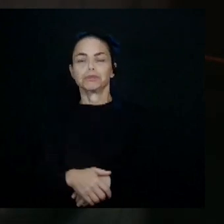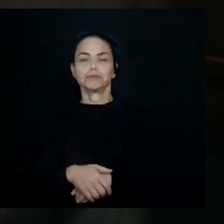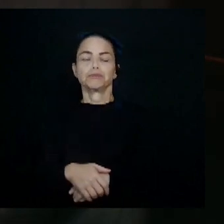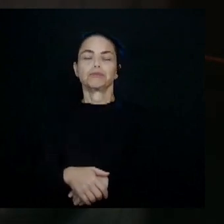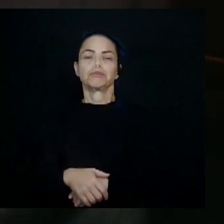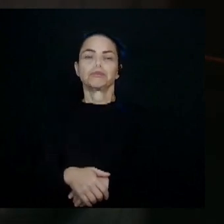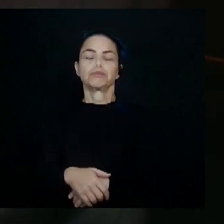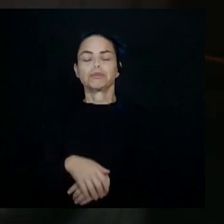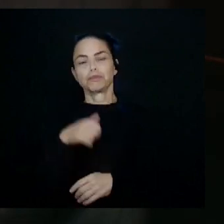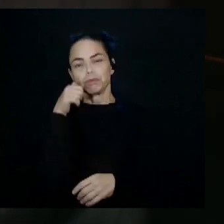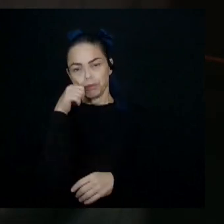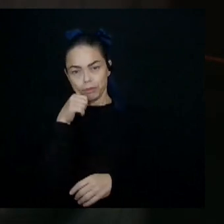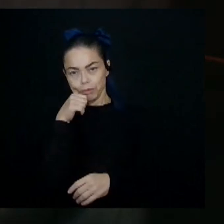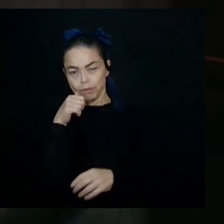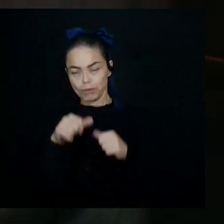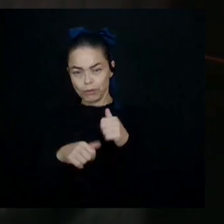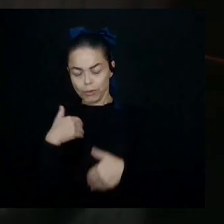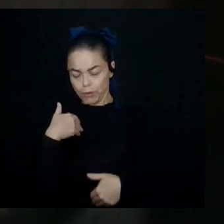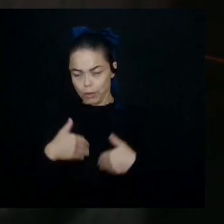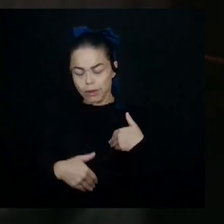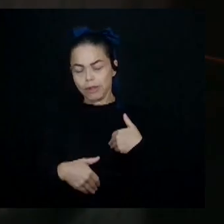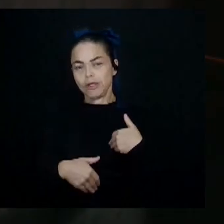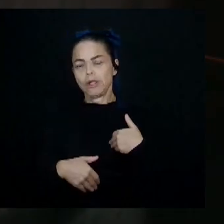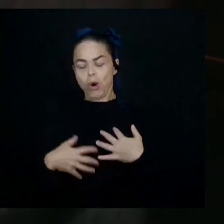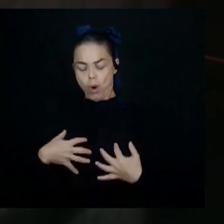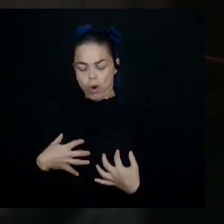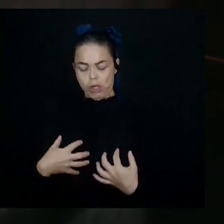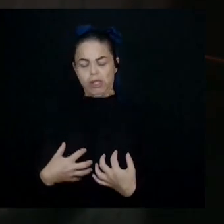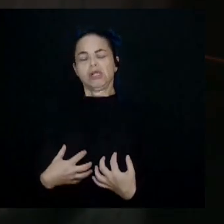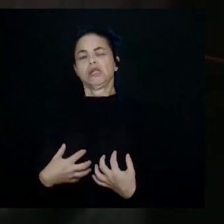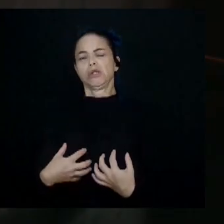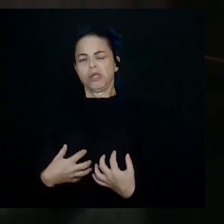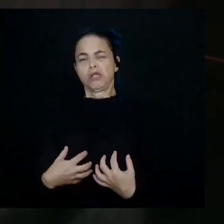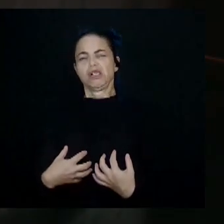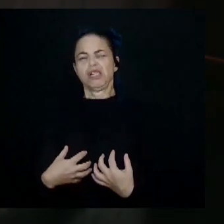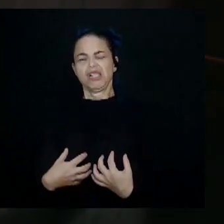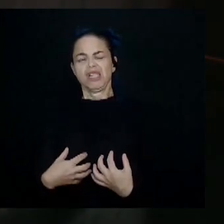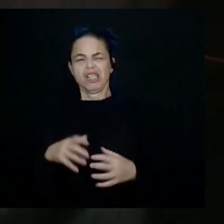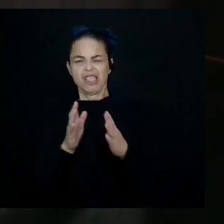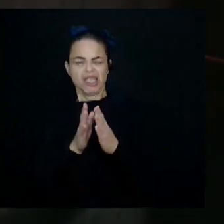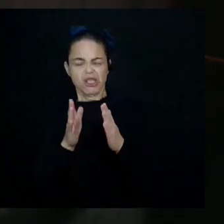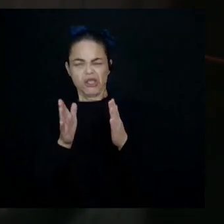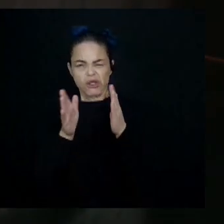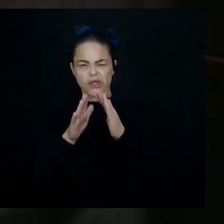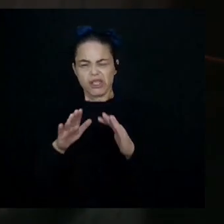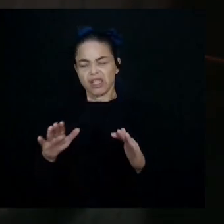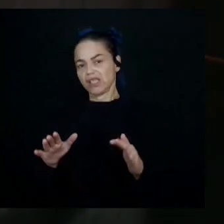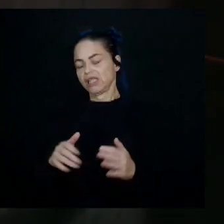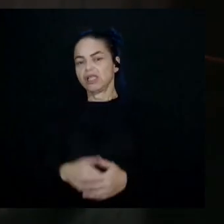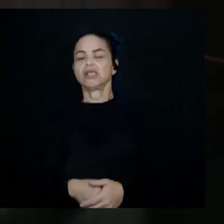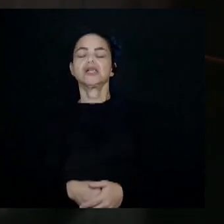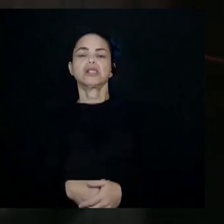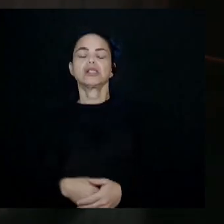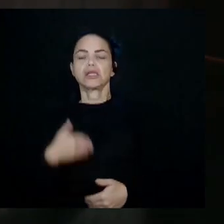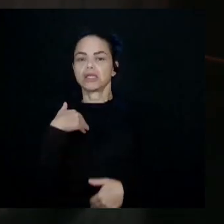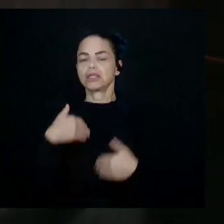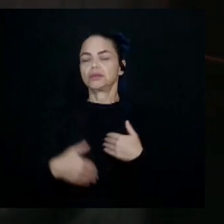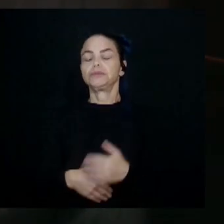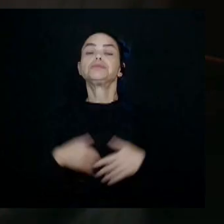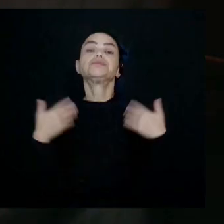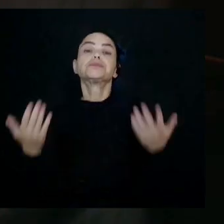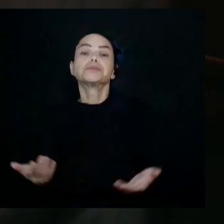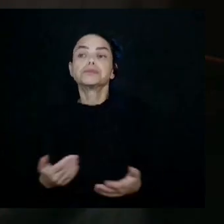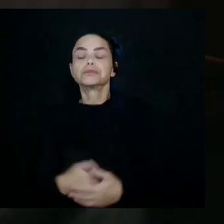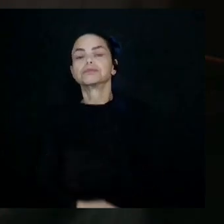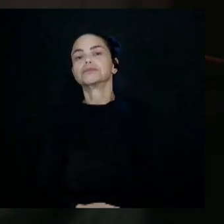que ela já começa a desenvolver um seio, que ela já tem uma forma mais arredondada do corpo. E aí? A menina vai numa